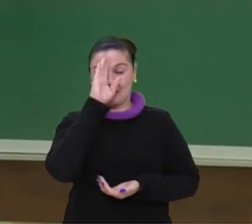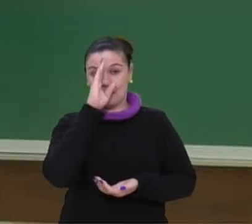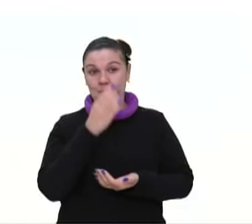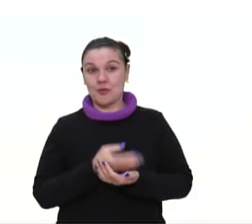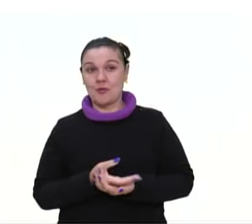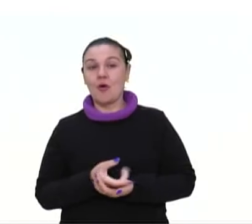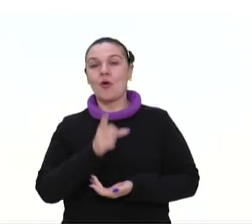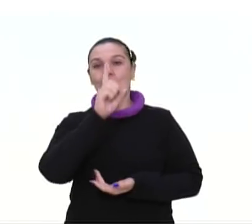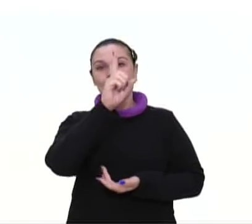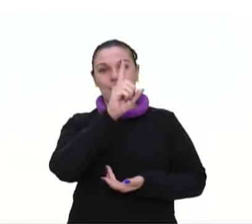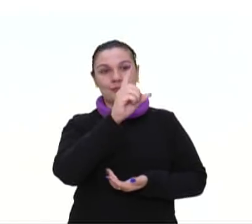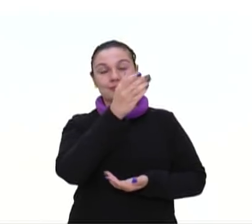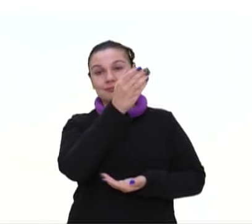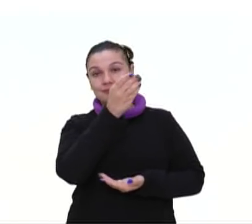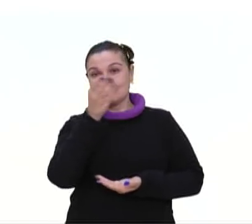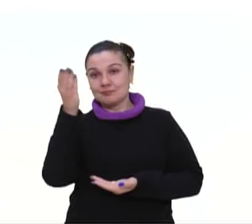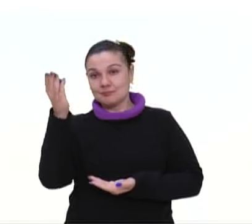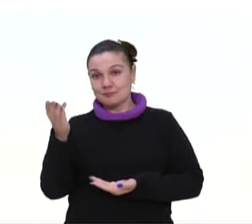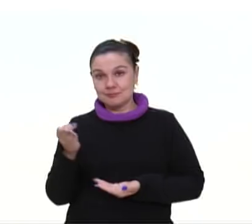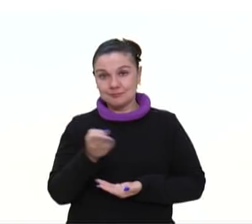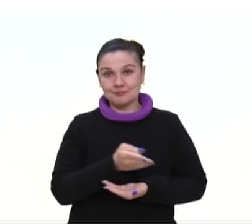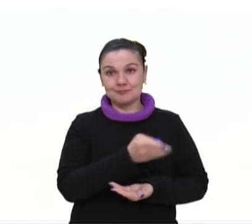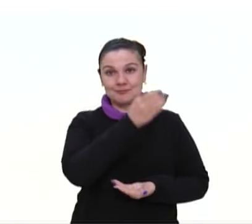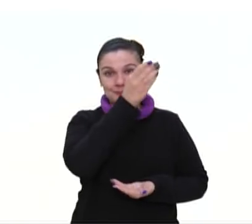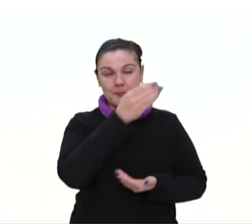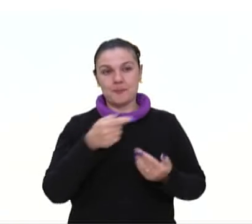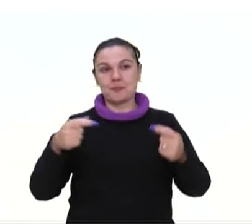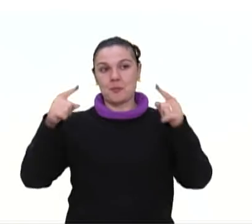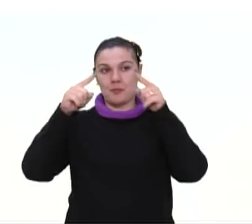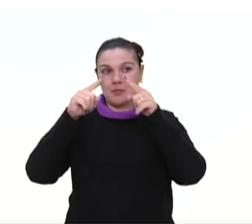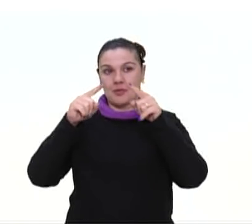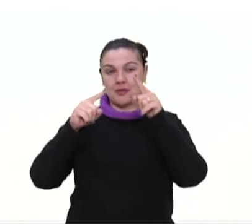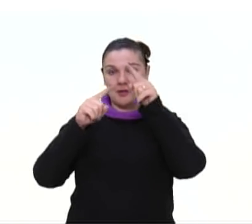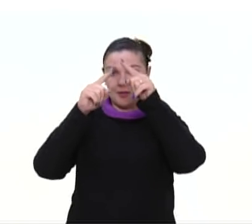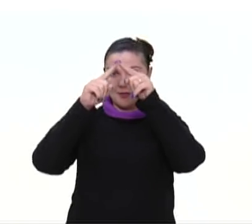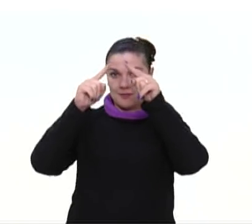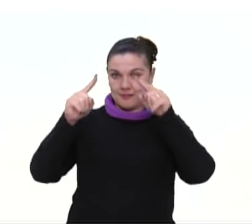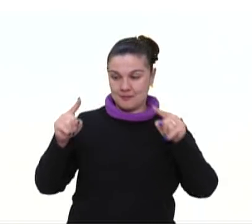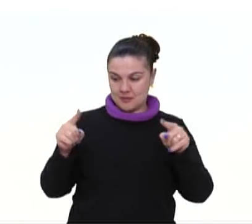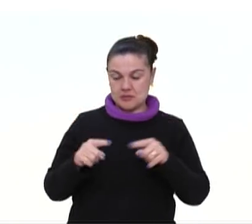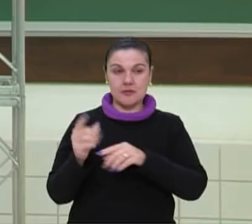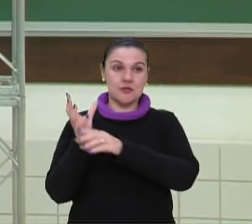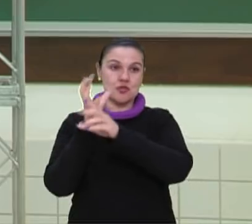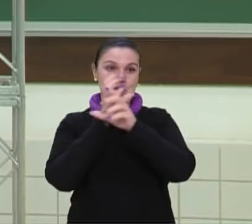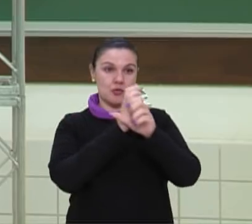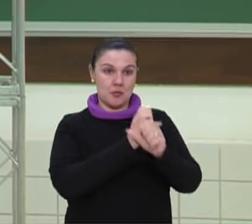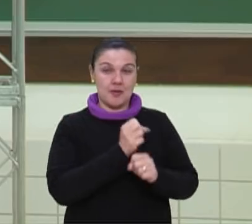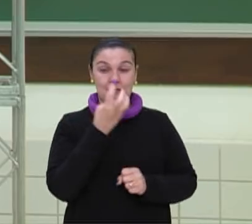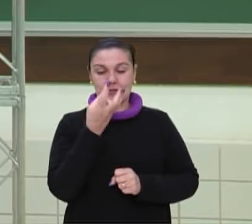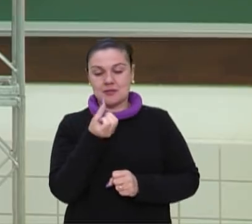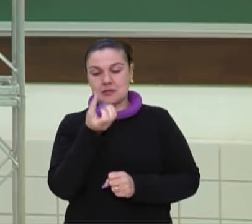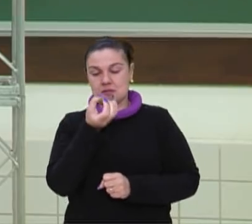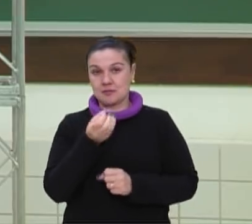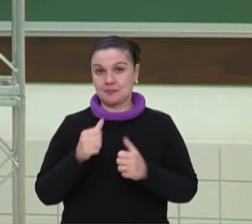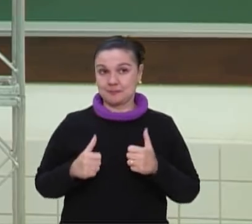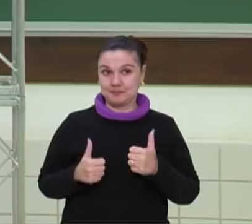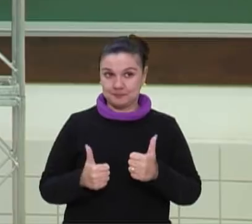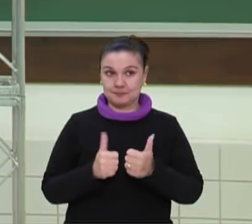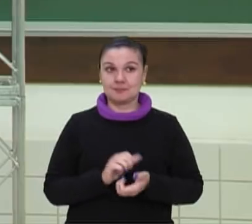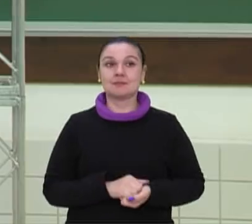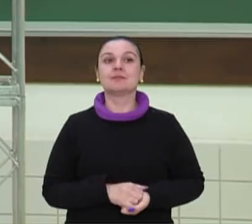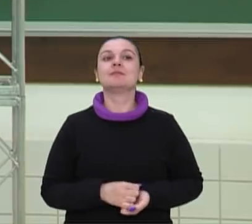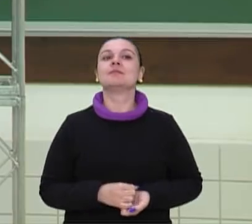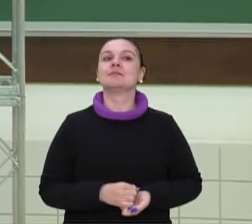final, está aqui o nosso paralelogramo, aonde as medidas, se a gente somar, vai dar 360 graus,